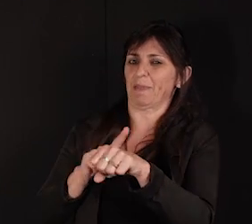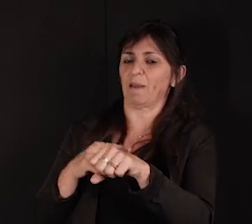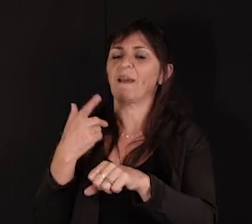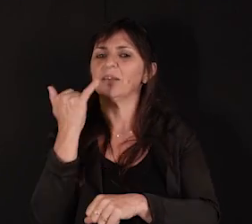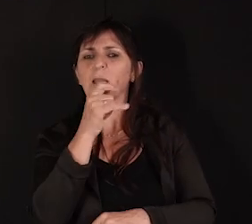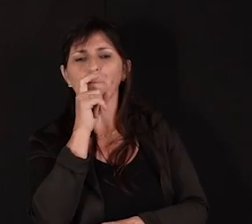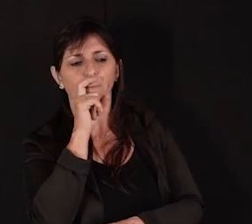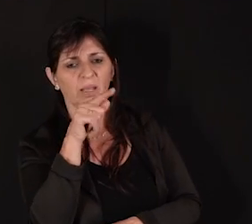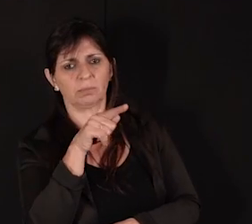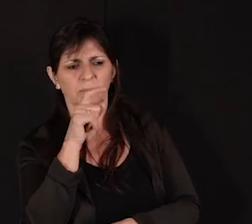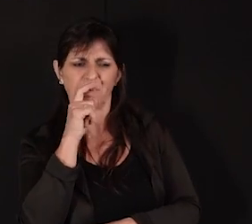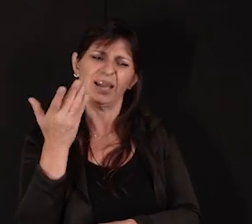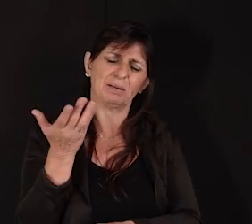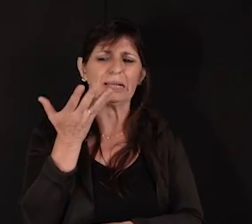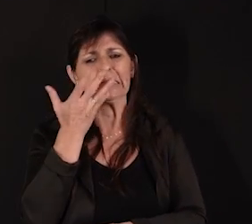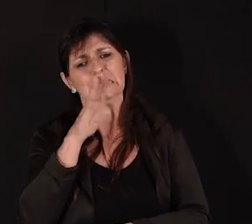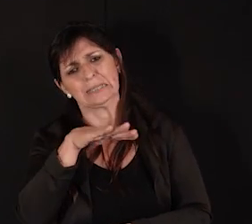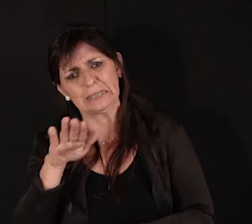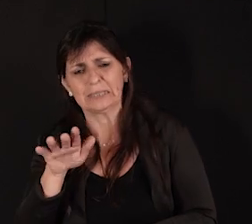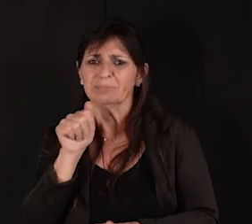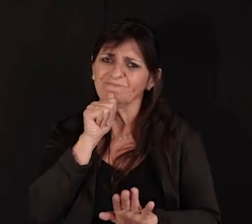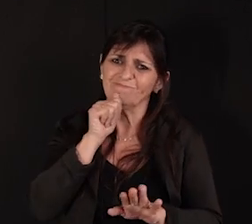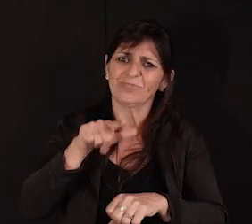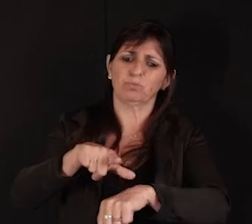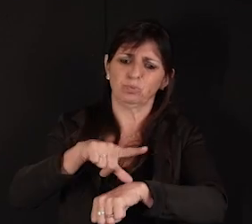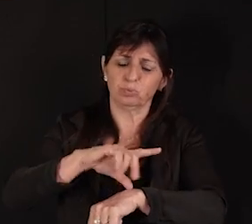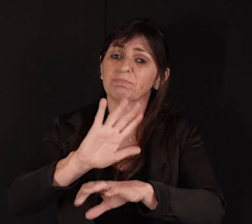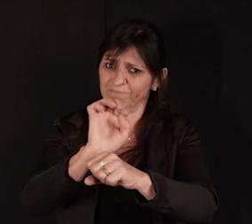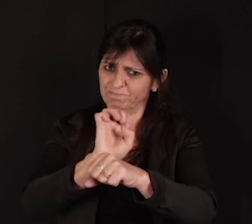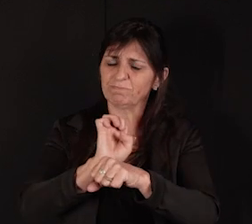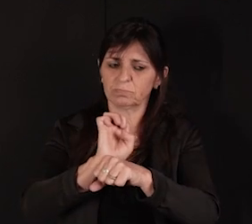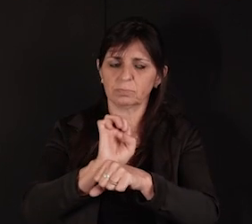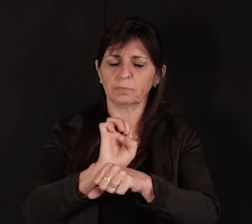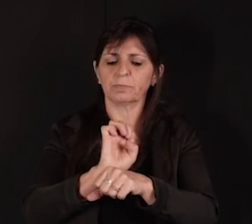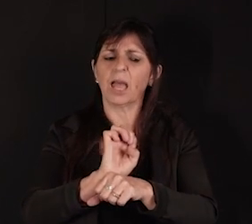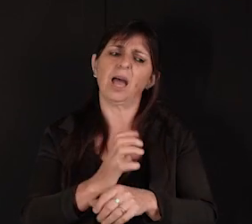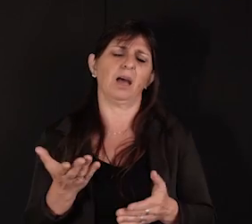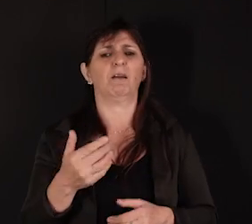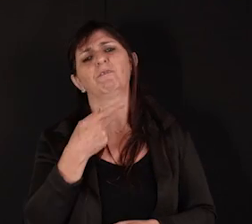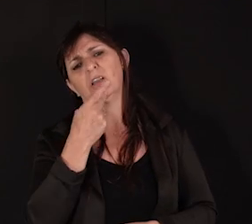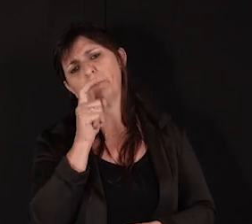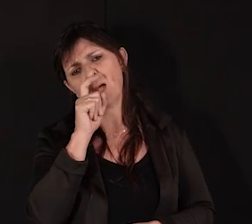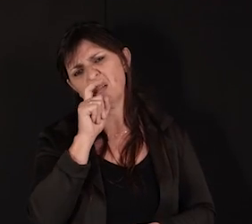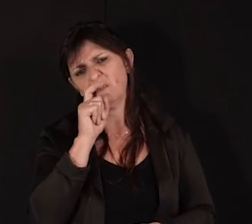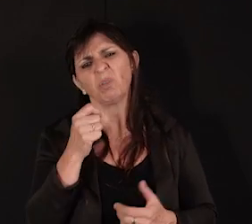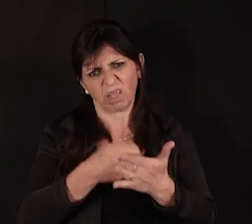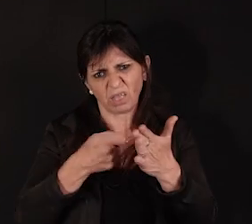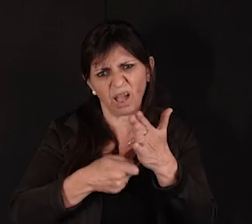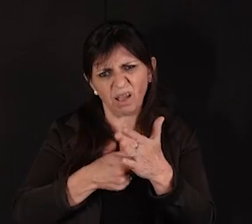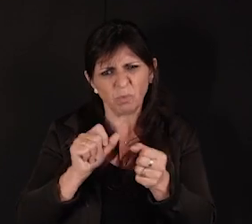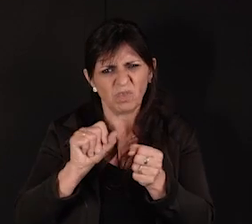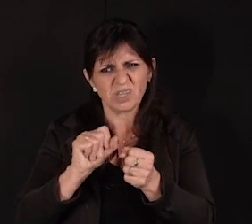não, mas você é criança, não, porque... É cedo ainda. Eu falei, eu digo, não, eu vou dar um jeito, pai. Vamos, o senhor... A gente